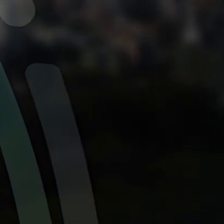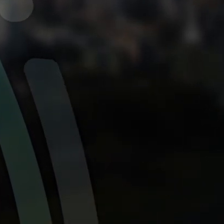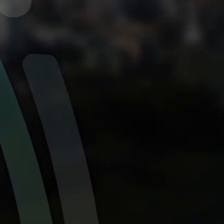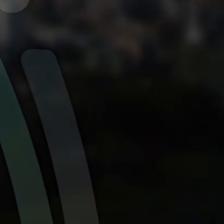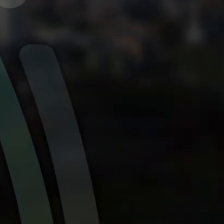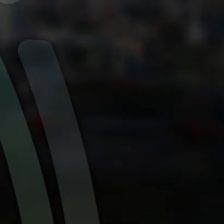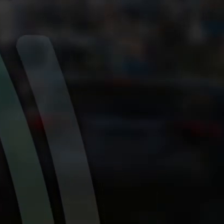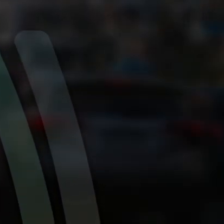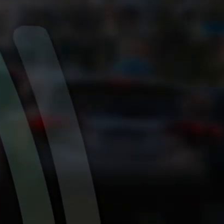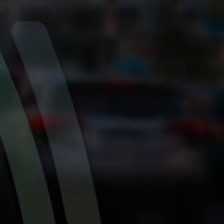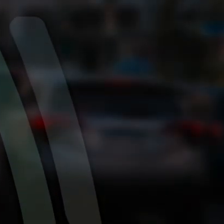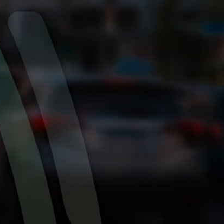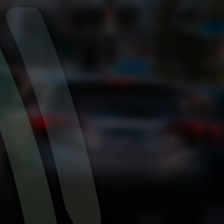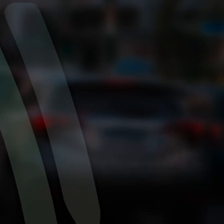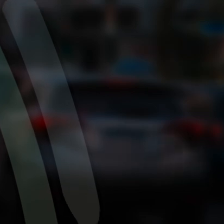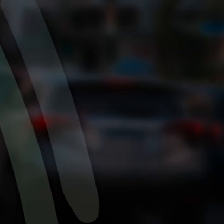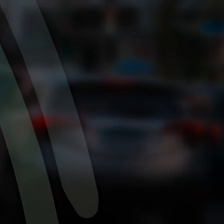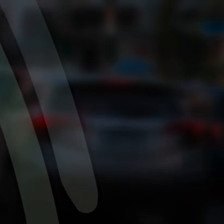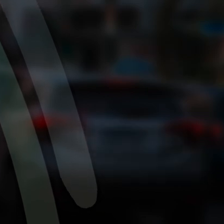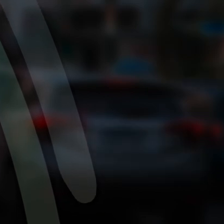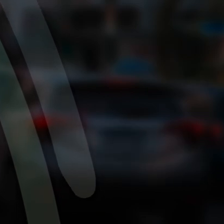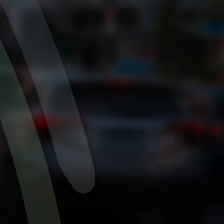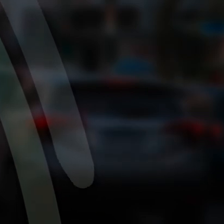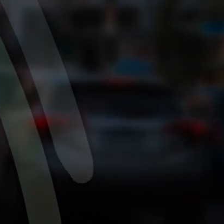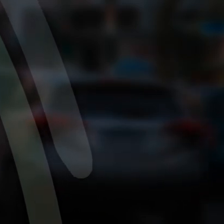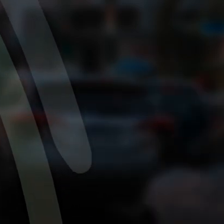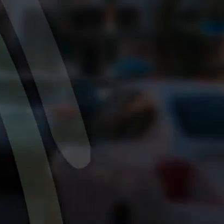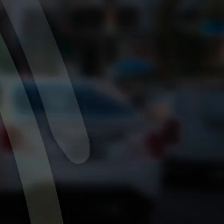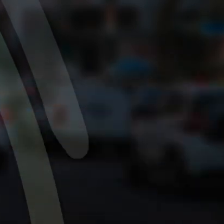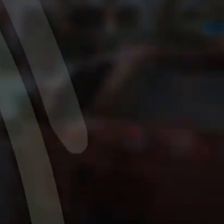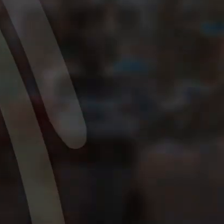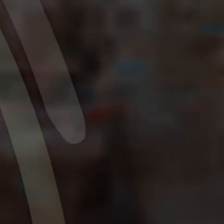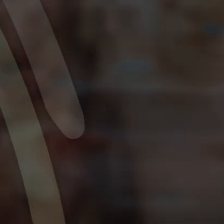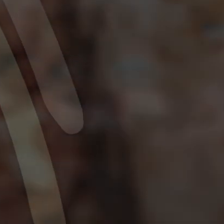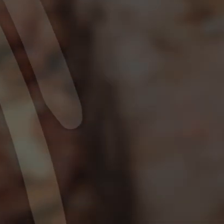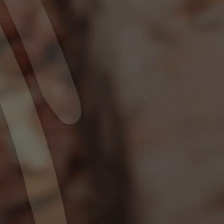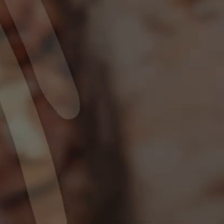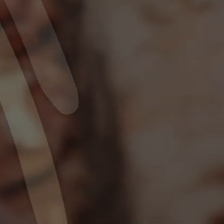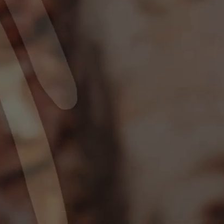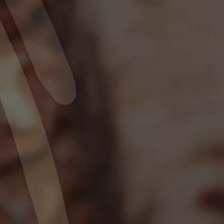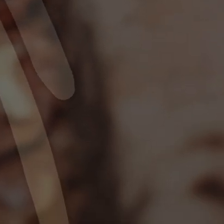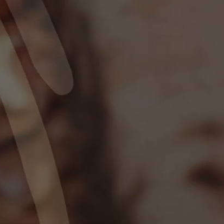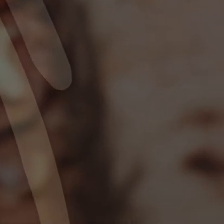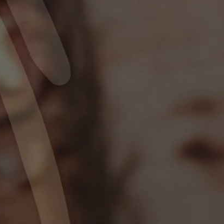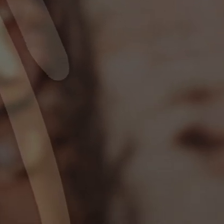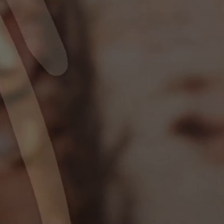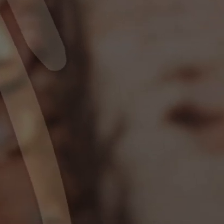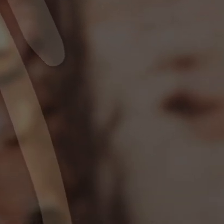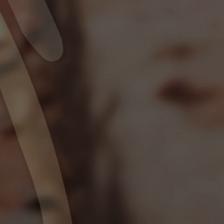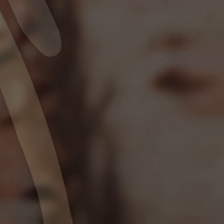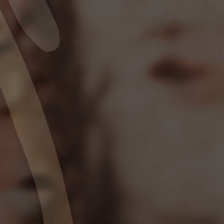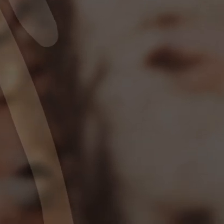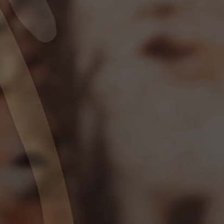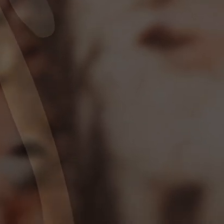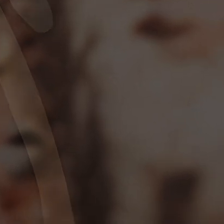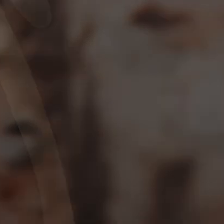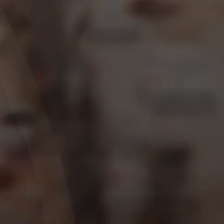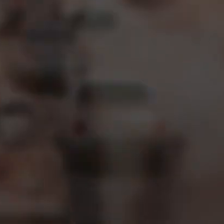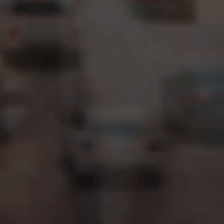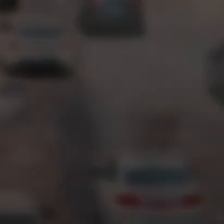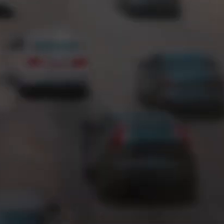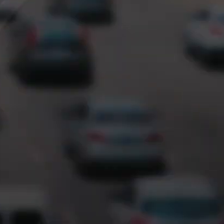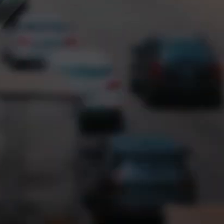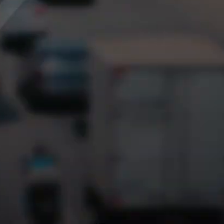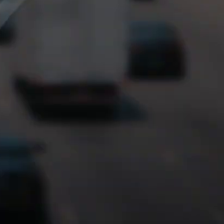Raava Audiovisual. Direção: Rafael Escoculha, Rafael Tomás. Direção de fotografia: Rafael Escoculha. Trilha